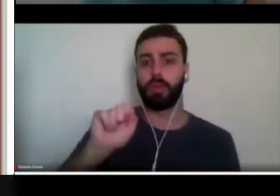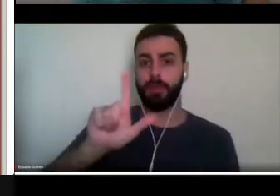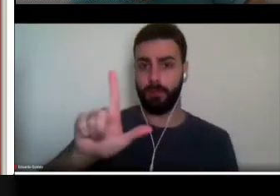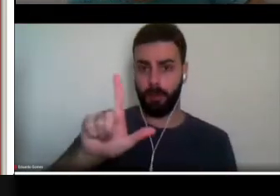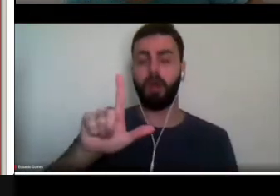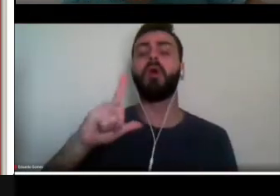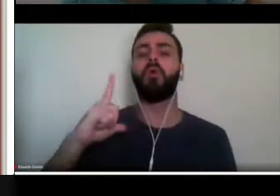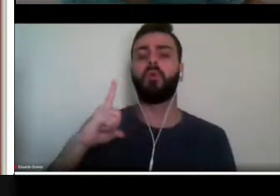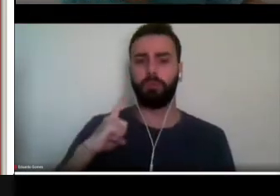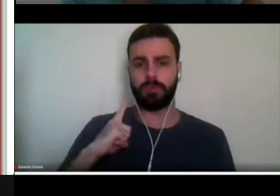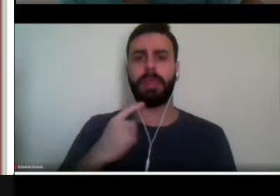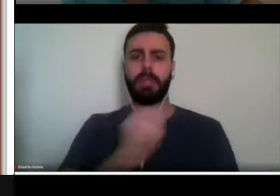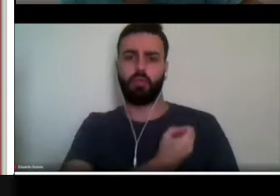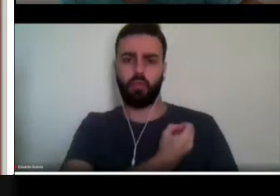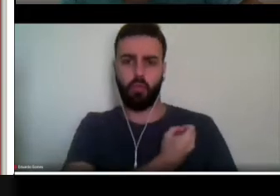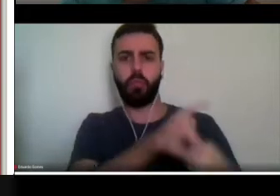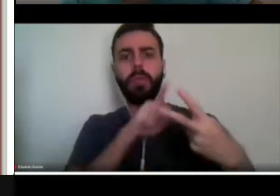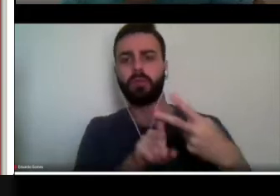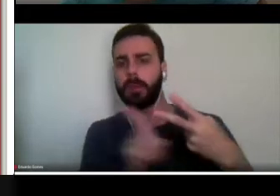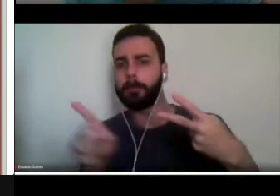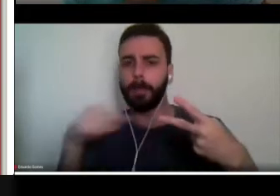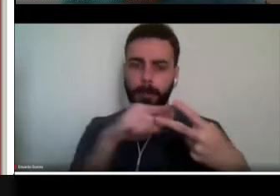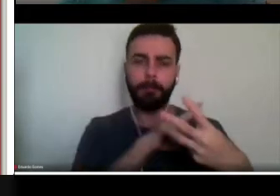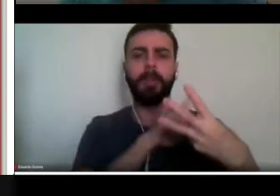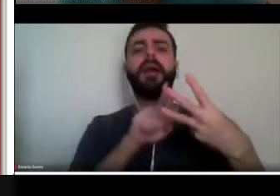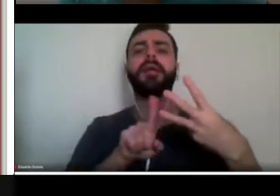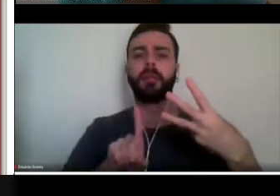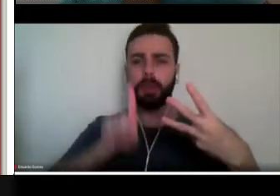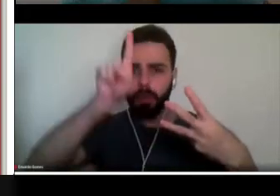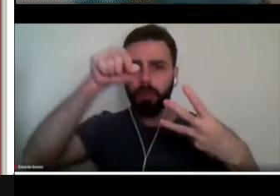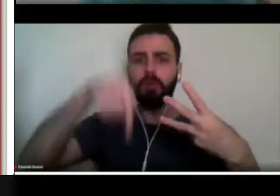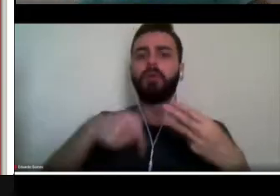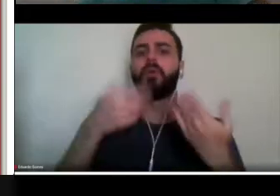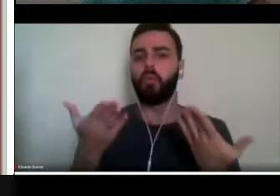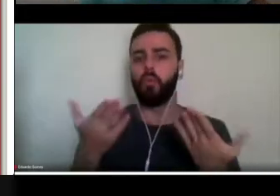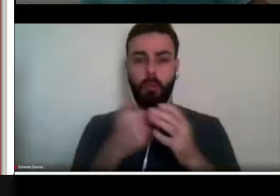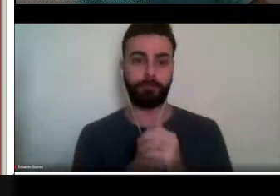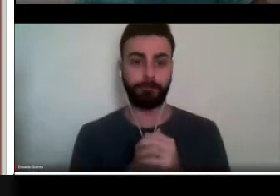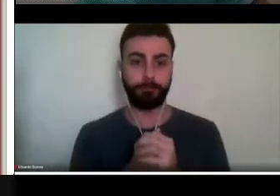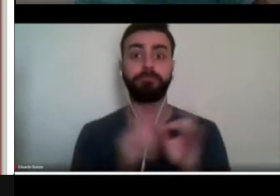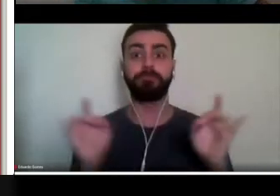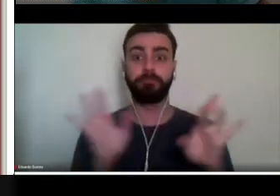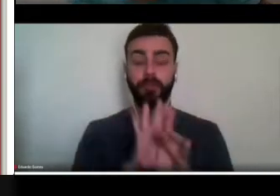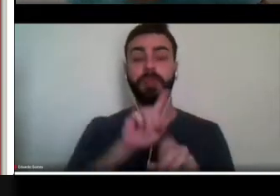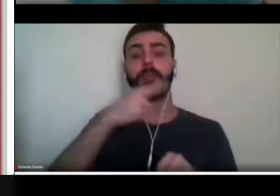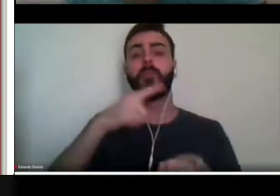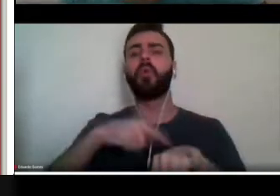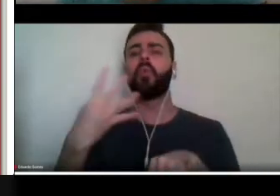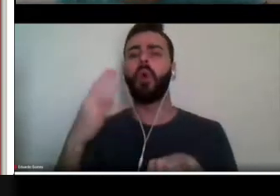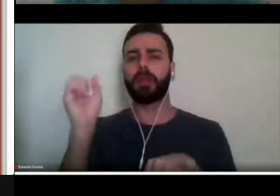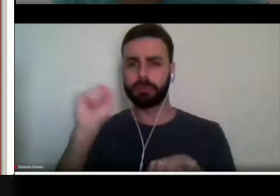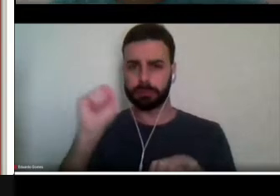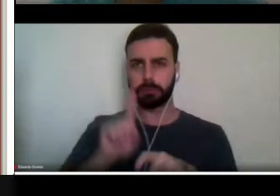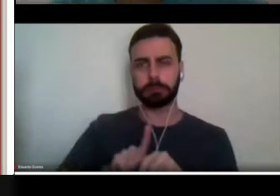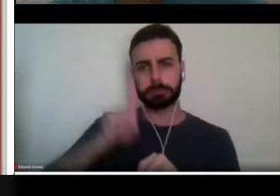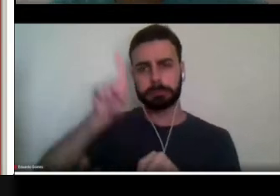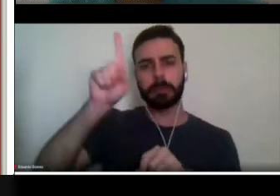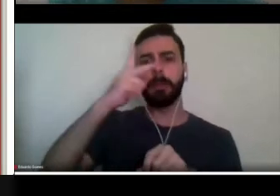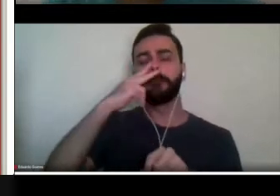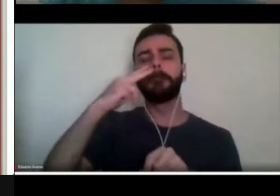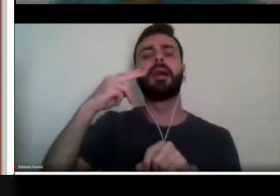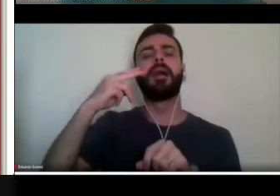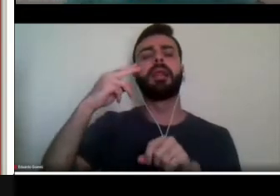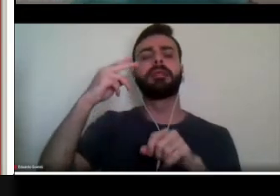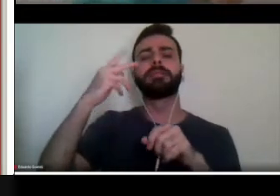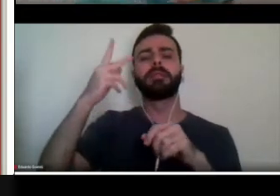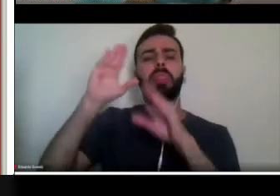certo? E depois ele fala que depois de 4 segundos, o motor é desligado, mas o foguete continua a